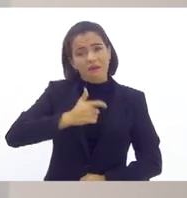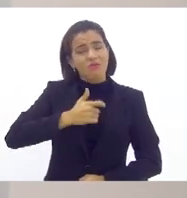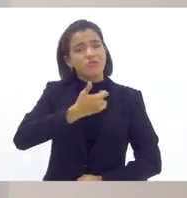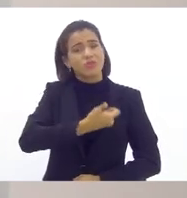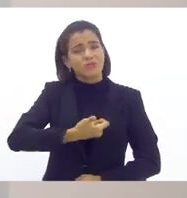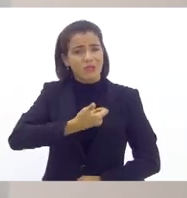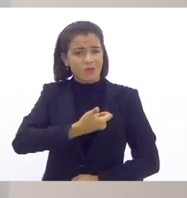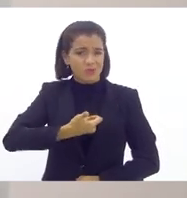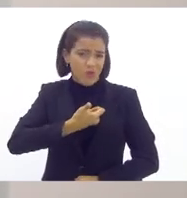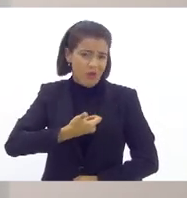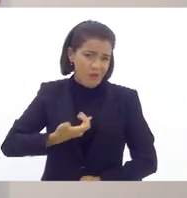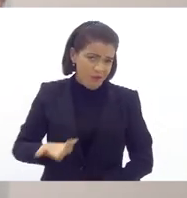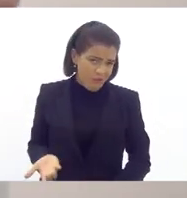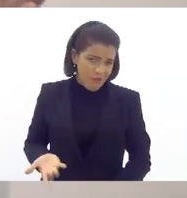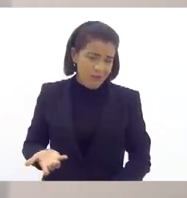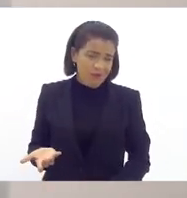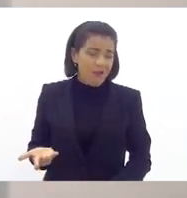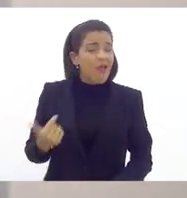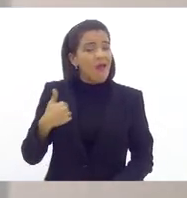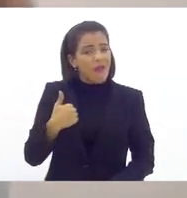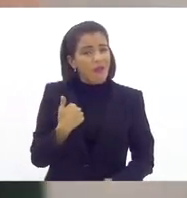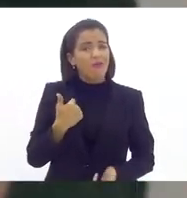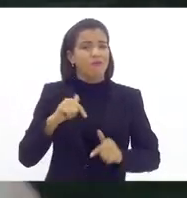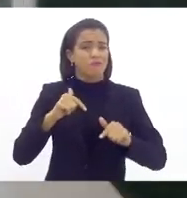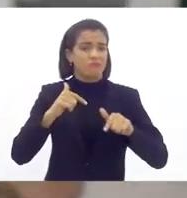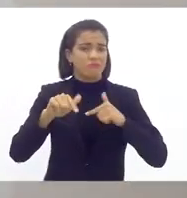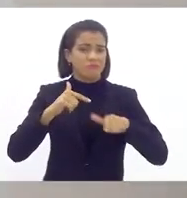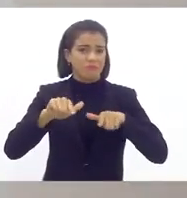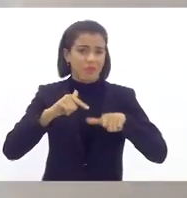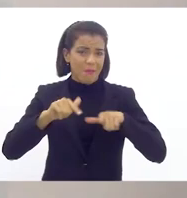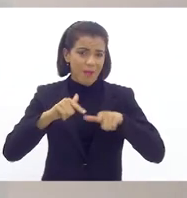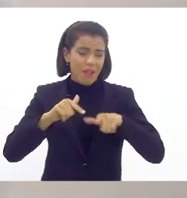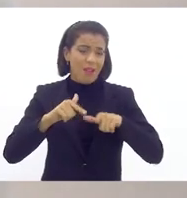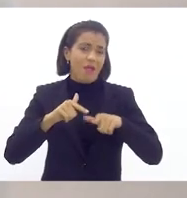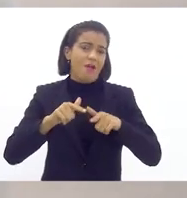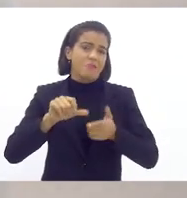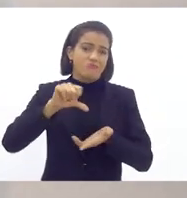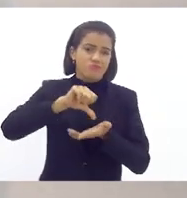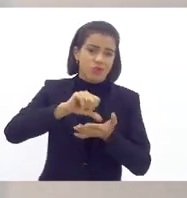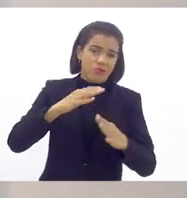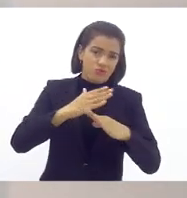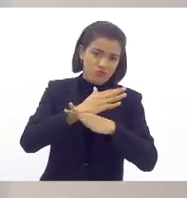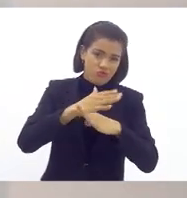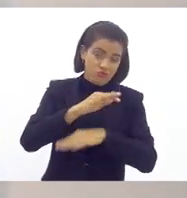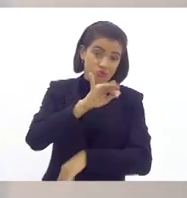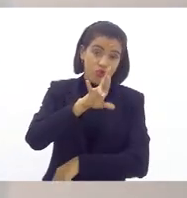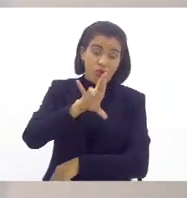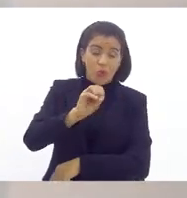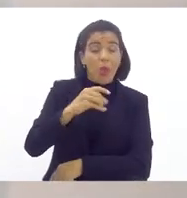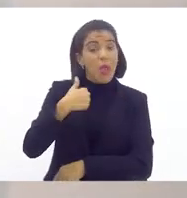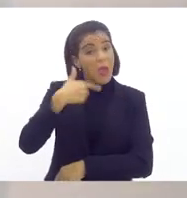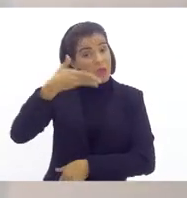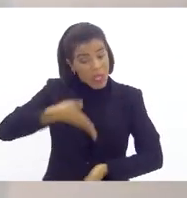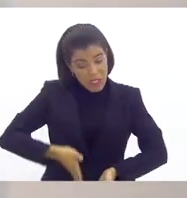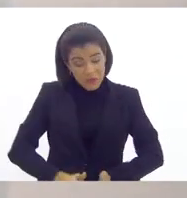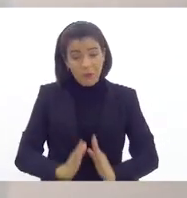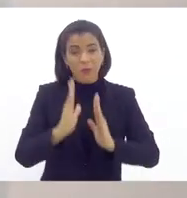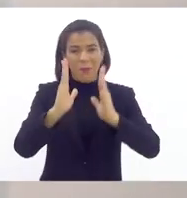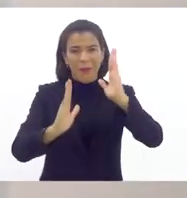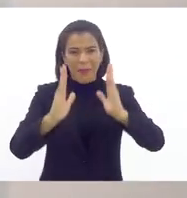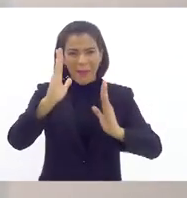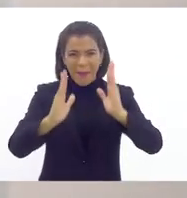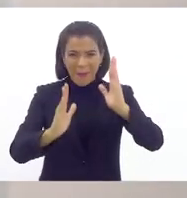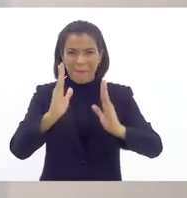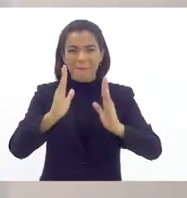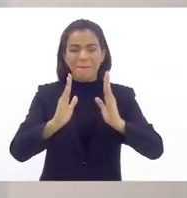Meriti, e eu trabalhava aqui no centro do Rio de Janeiro, eu sou de uma época que ocorriam coisas com